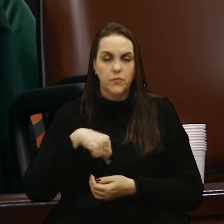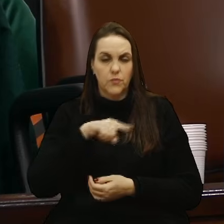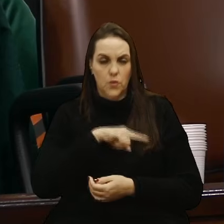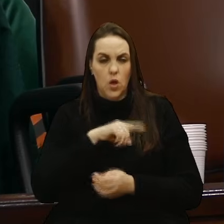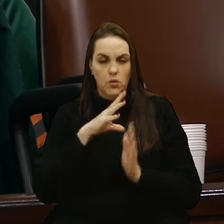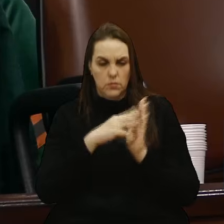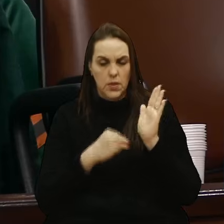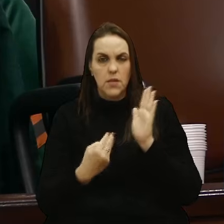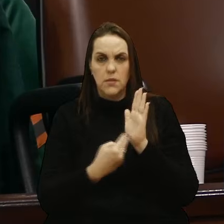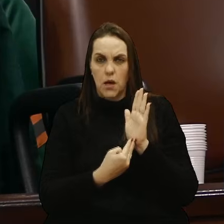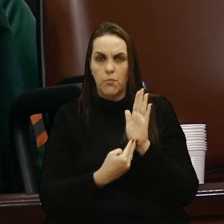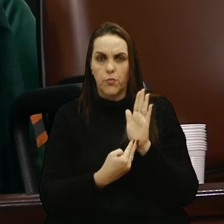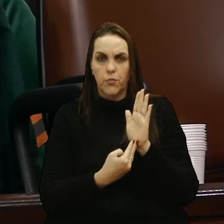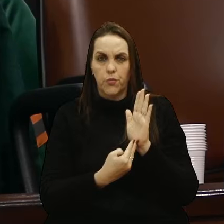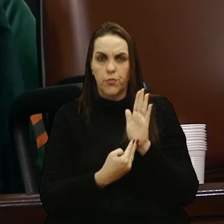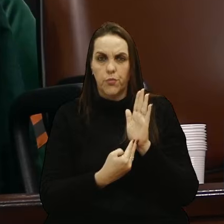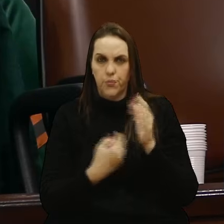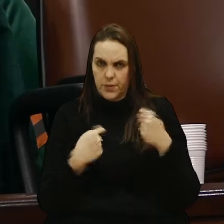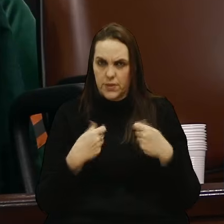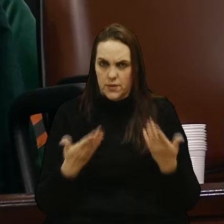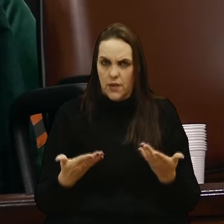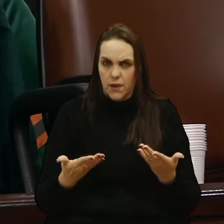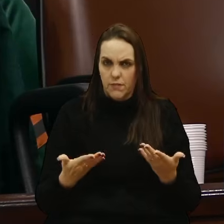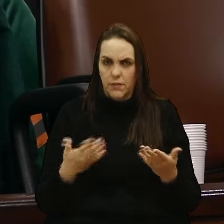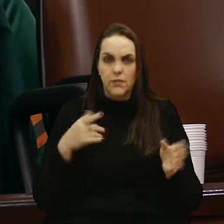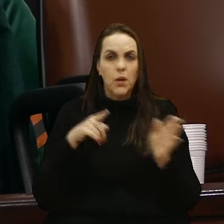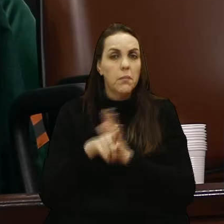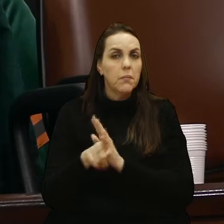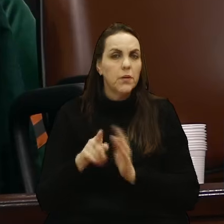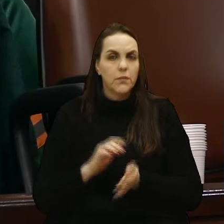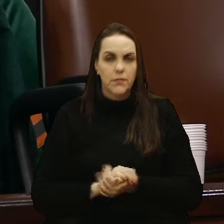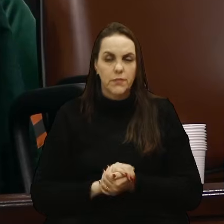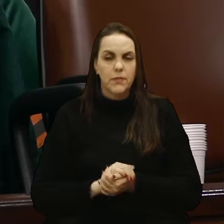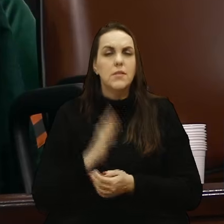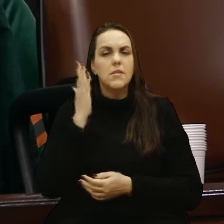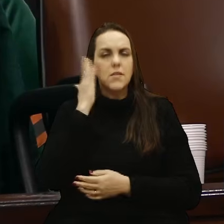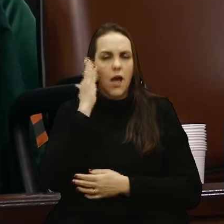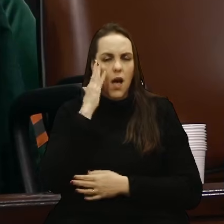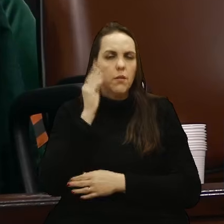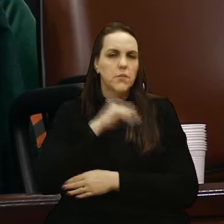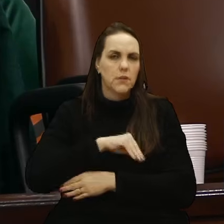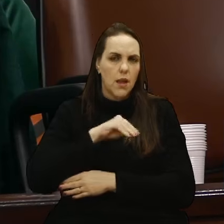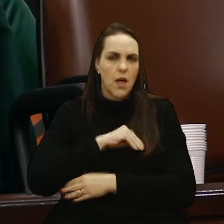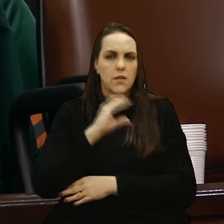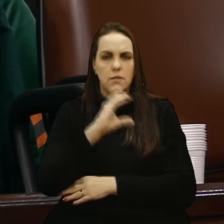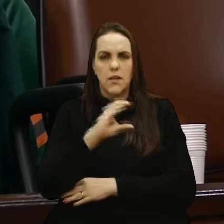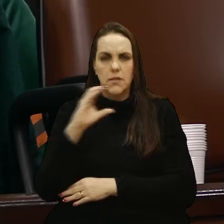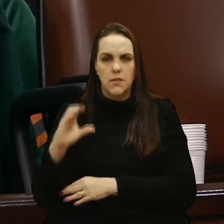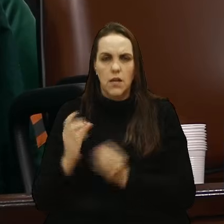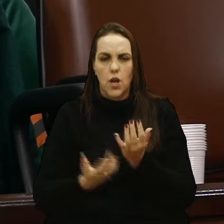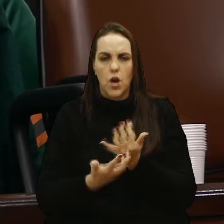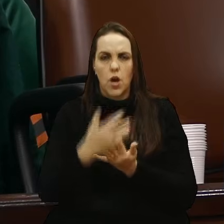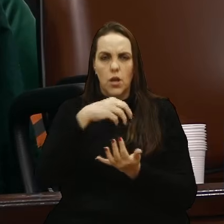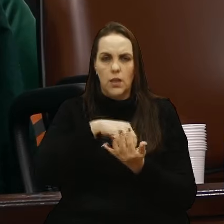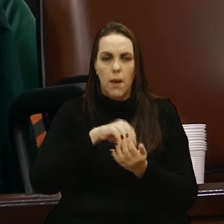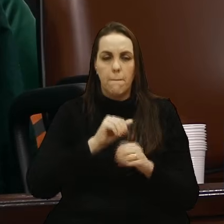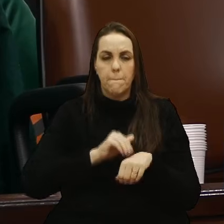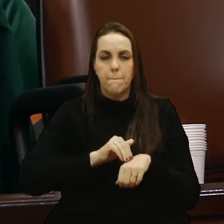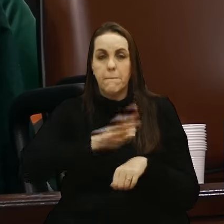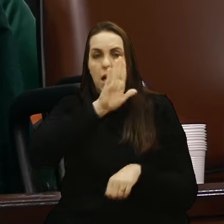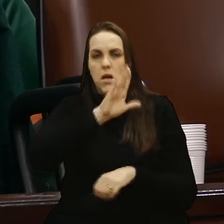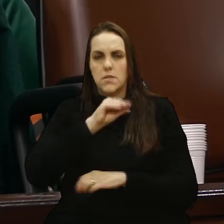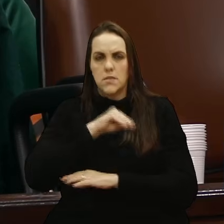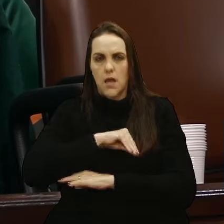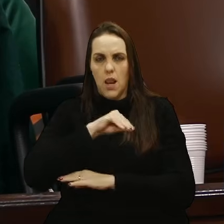exemplo? Então, essa é uma pergunta, né? Porque a gente sabe que os salários dos CCs da Codeca são os maiores salários